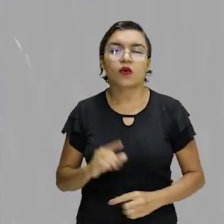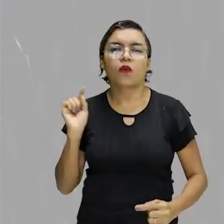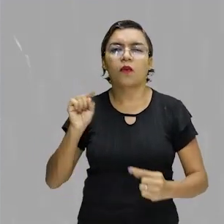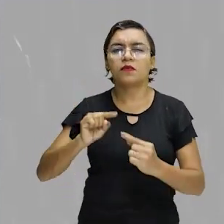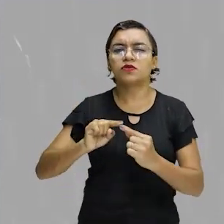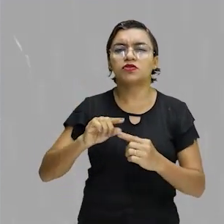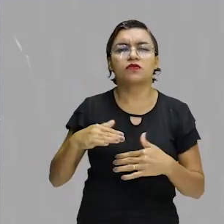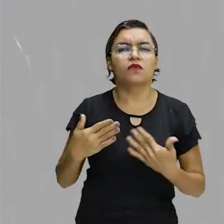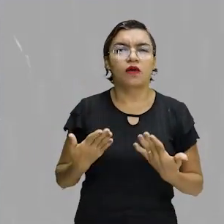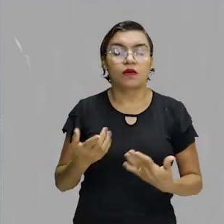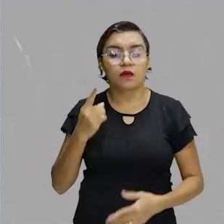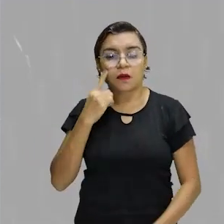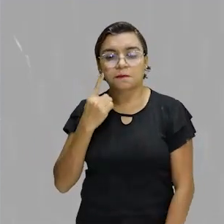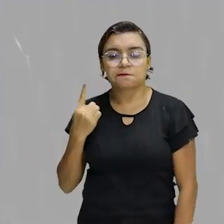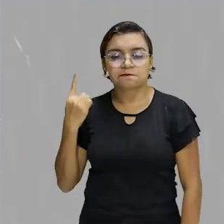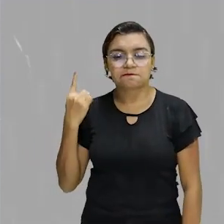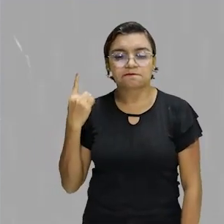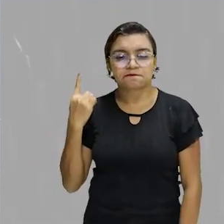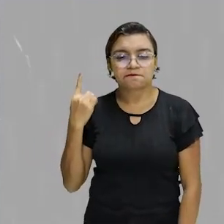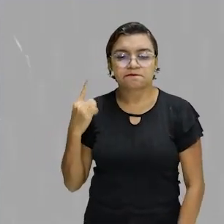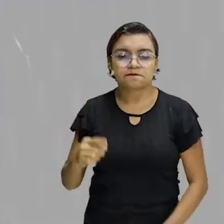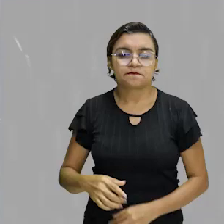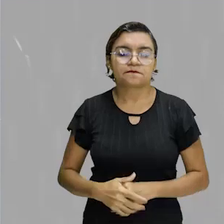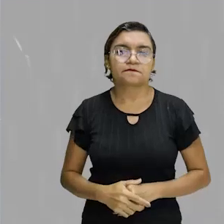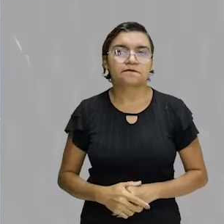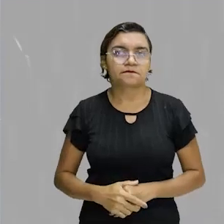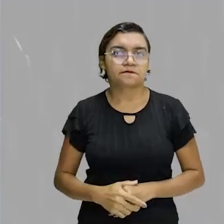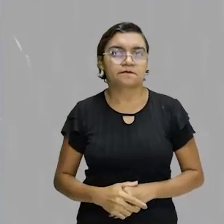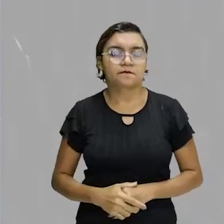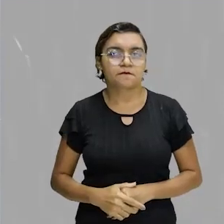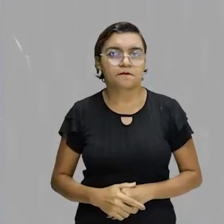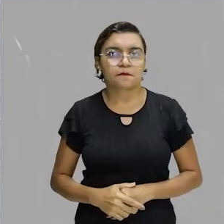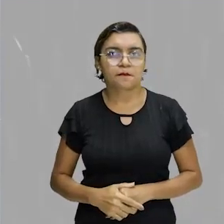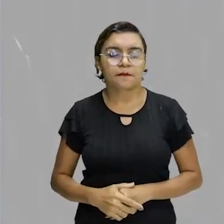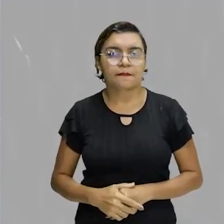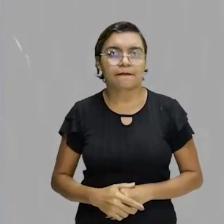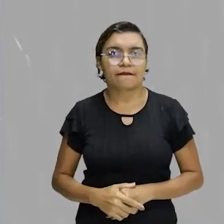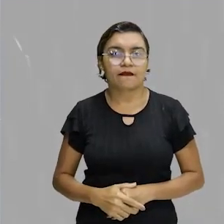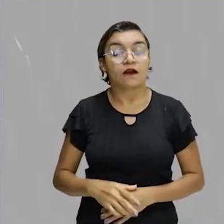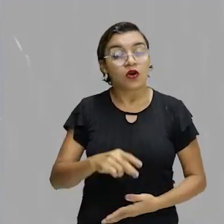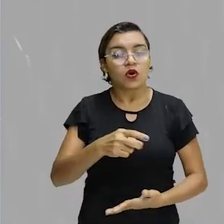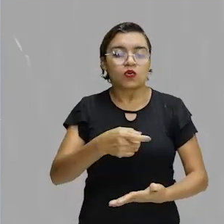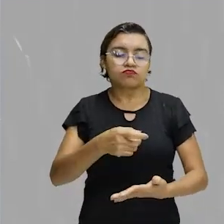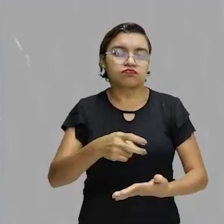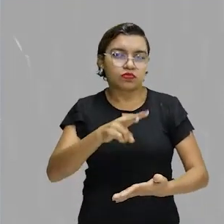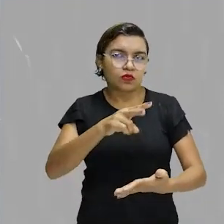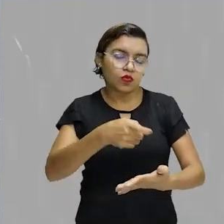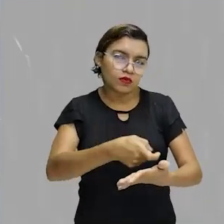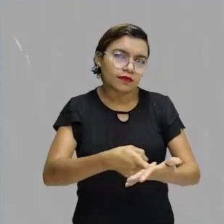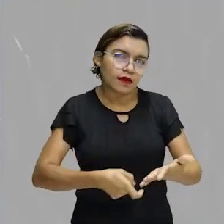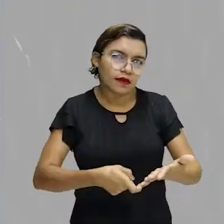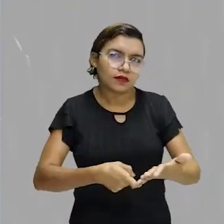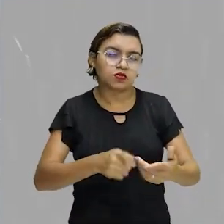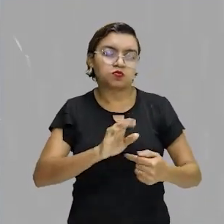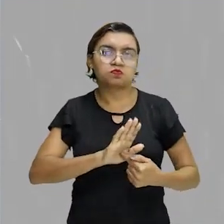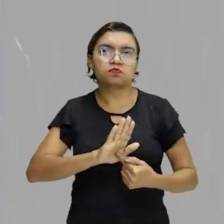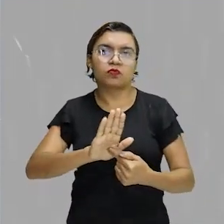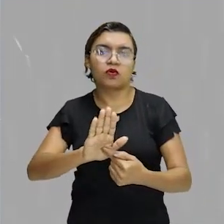Provide information, instruction or persuasion. Então, é ele providenciar ou ele prover, ele